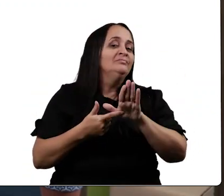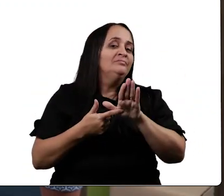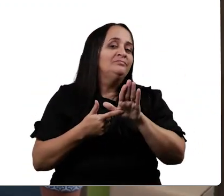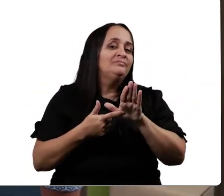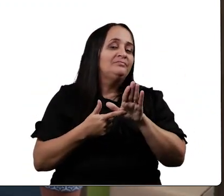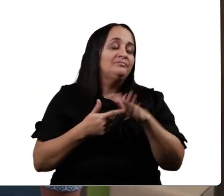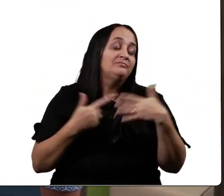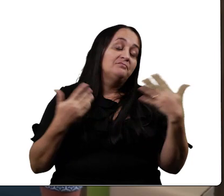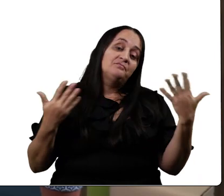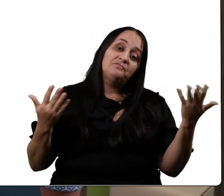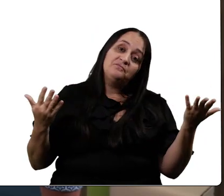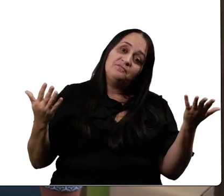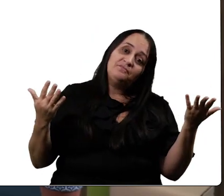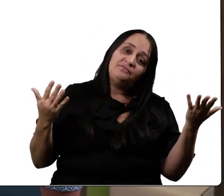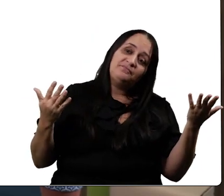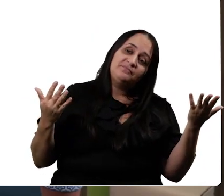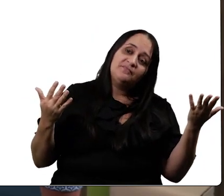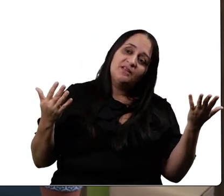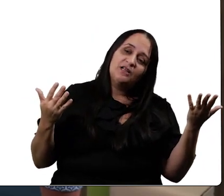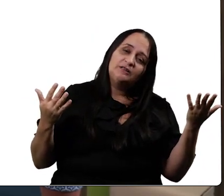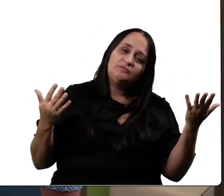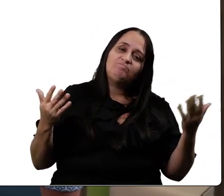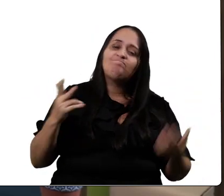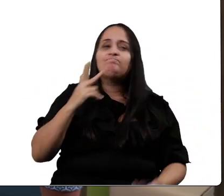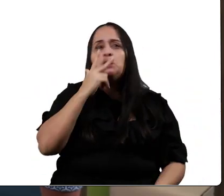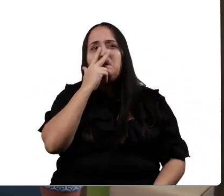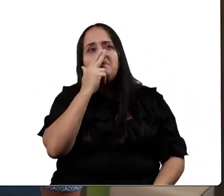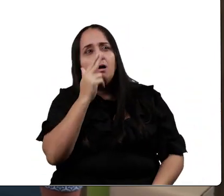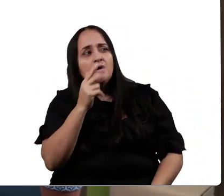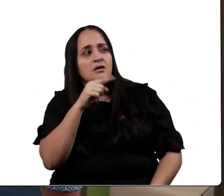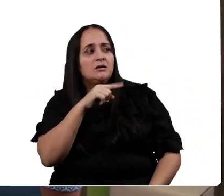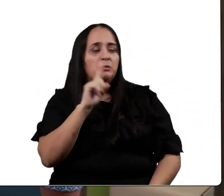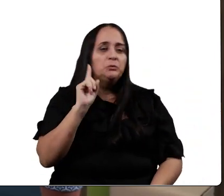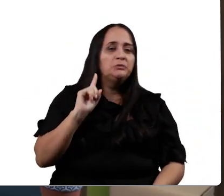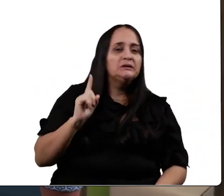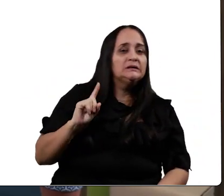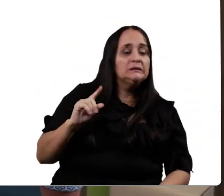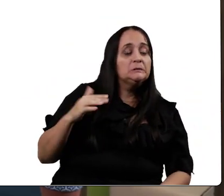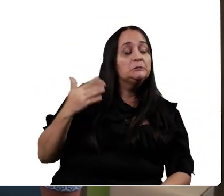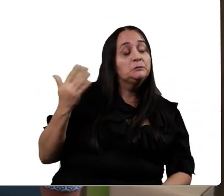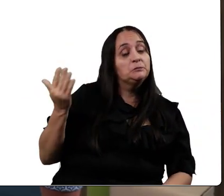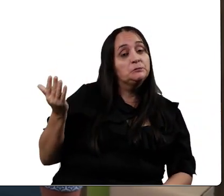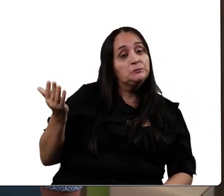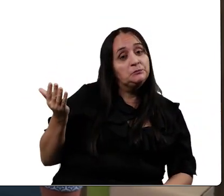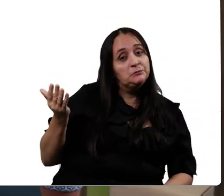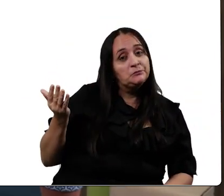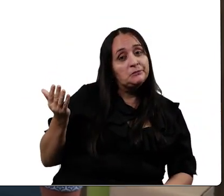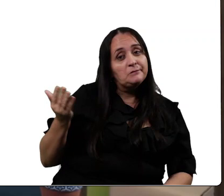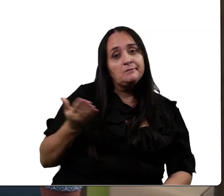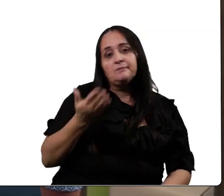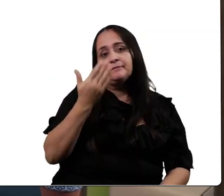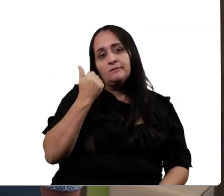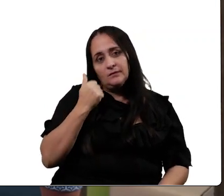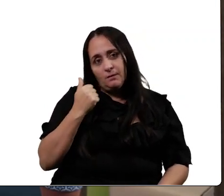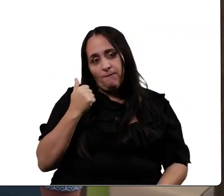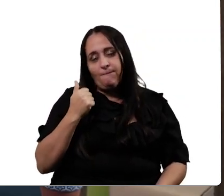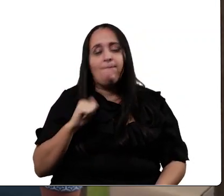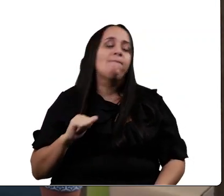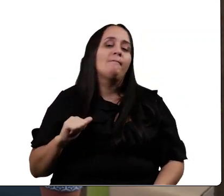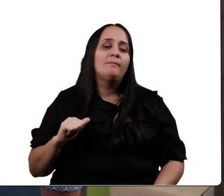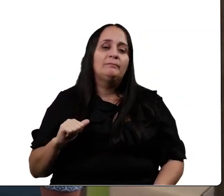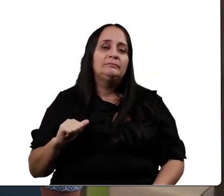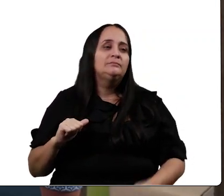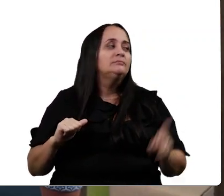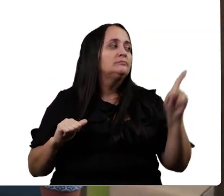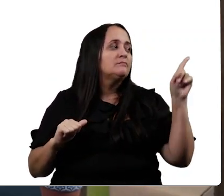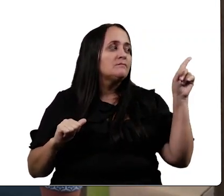lá, fazer alusão ao sutiã, parecer um sutiã? Então, vamos lá ver se o texto que